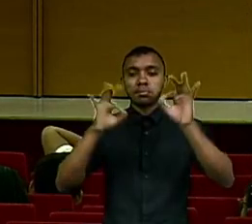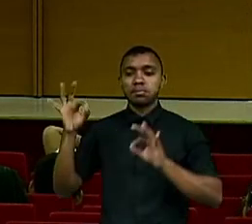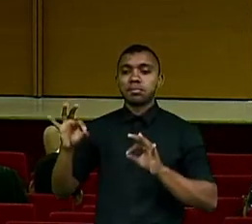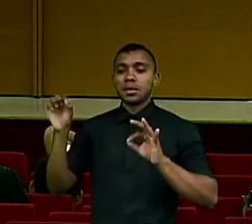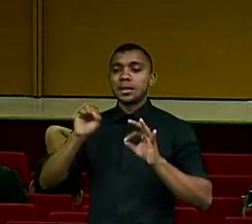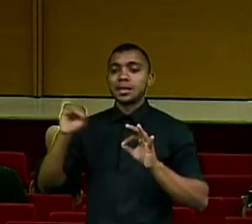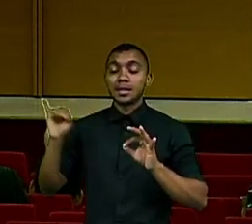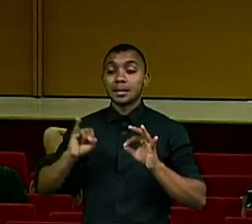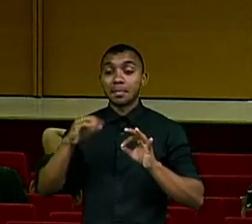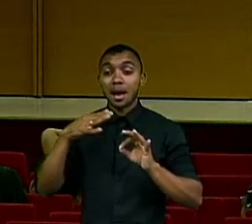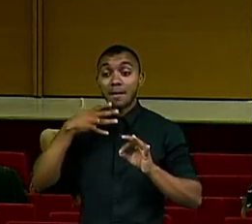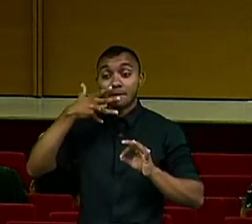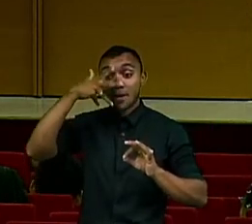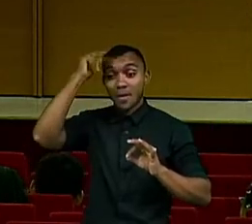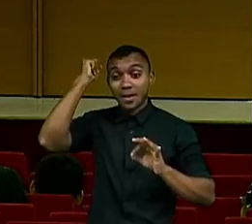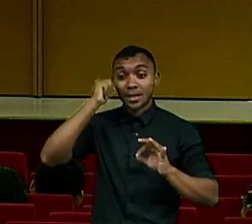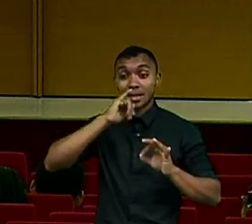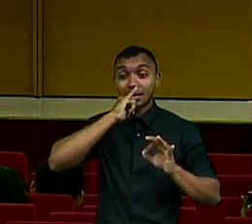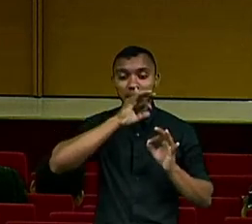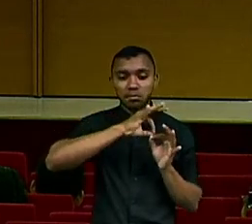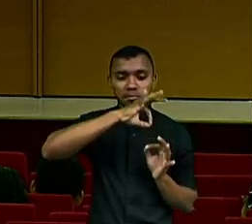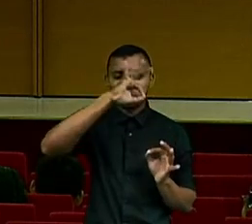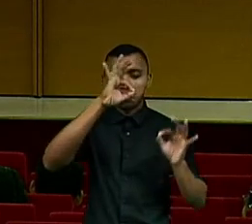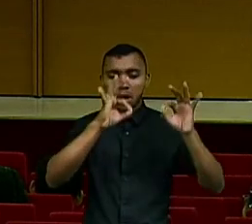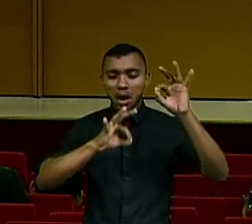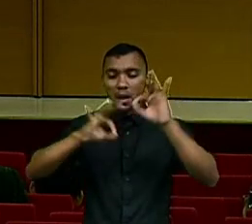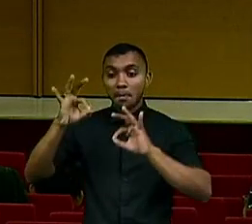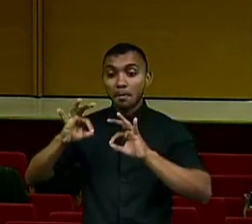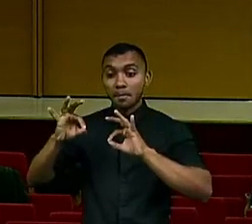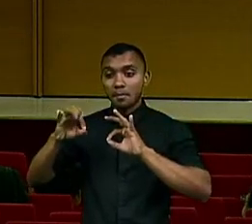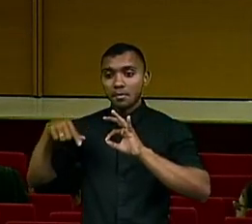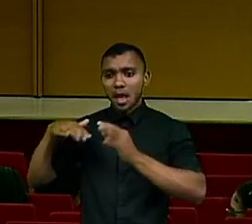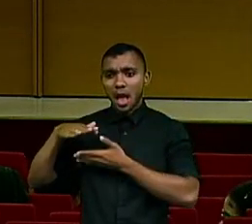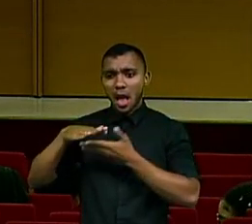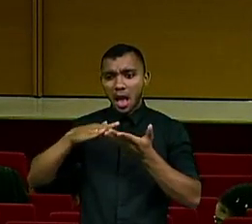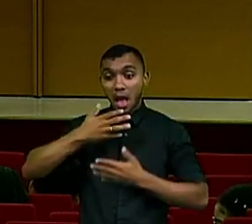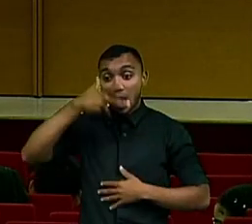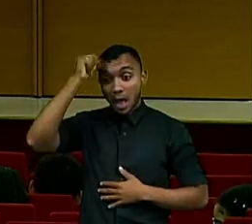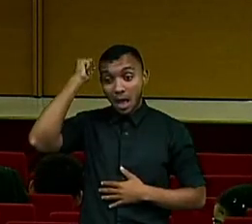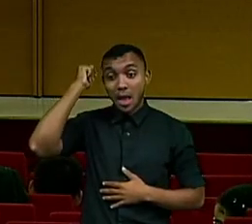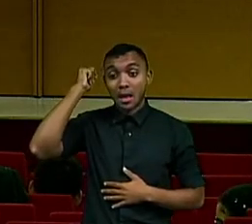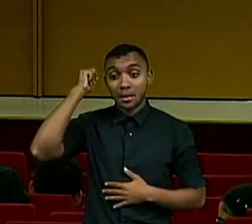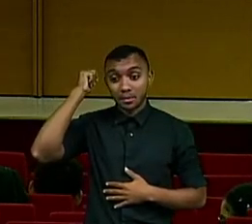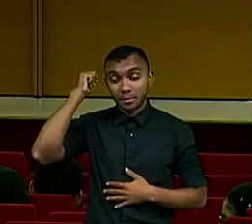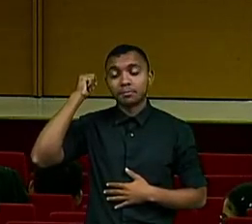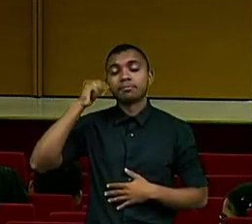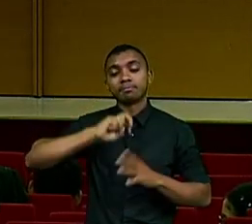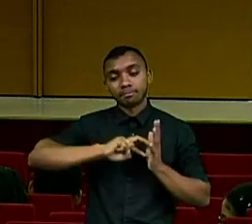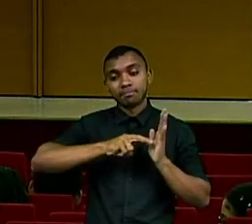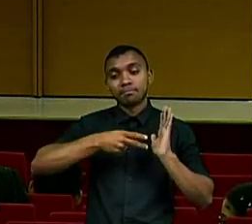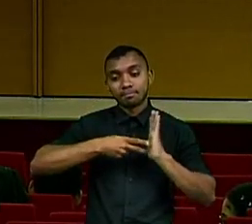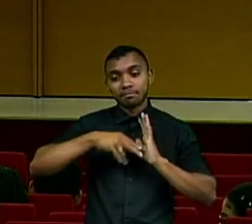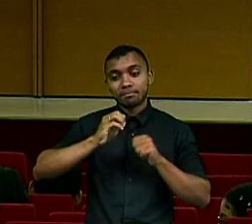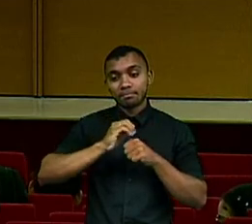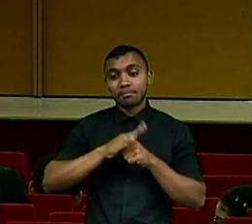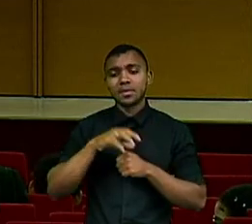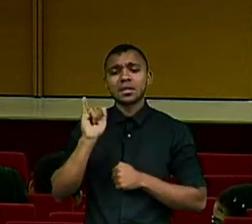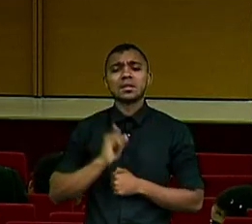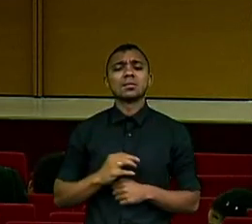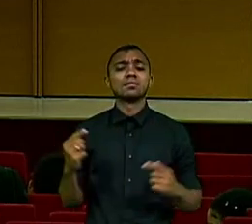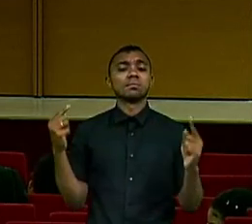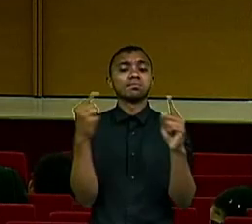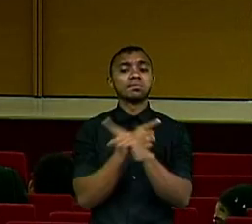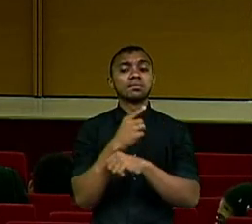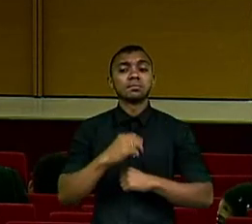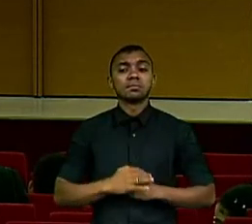eu dobrar velocidade de uma onda eu dobro o comprimento de onda se for o oposto se for